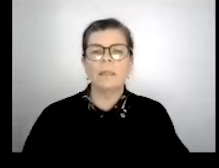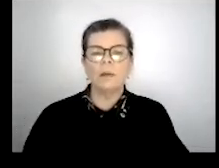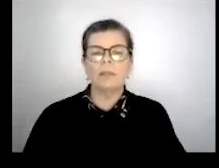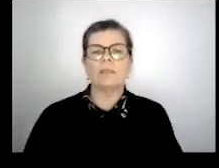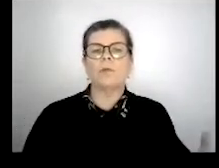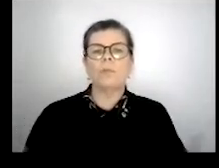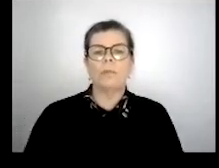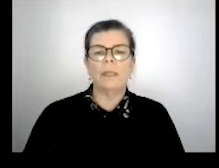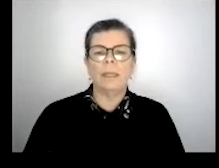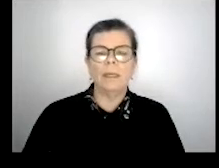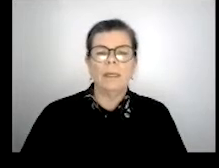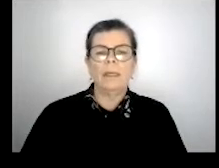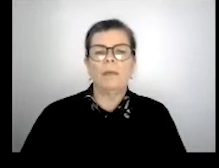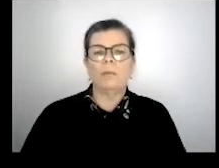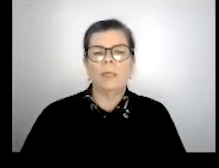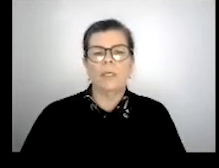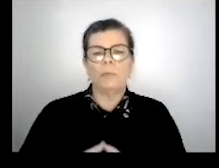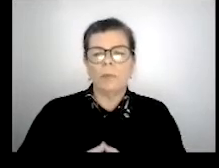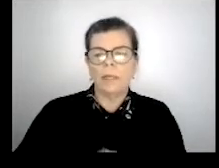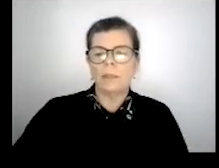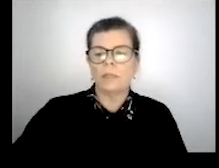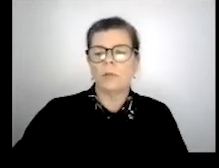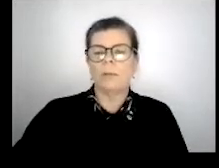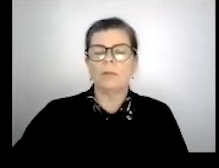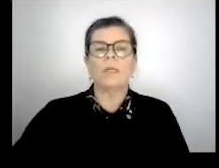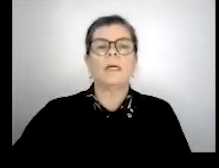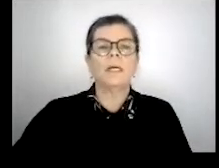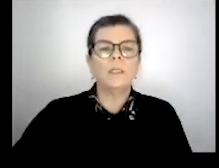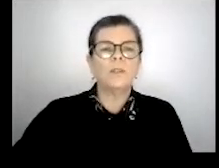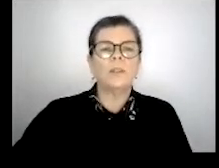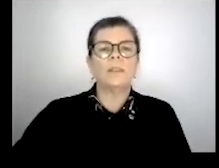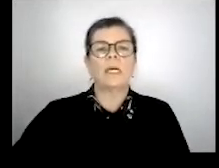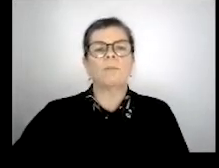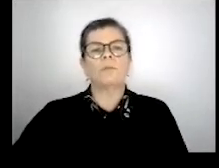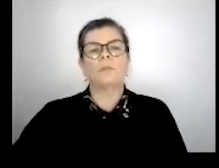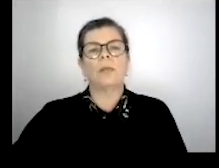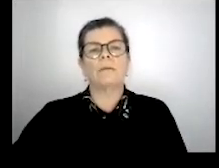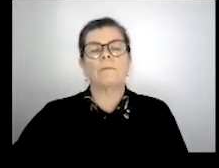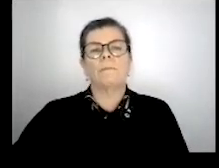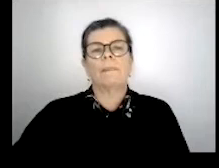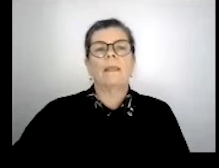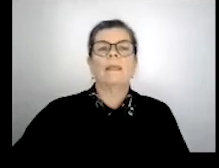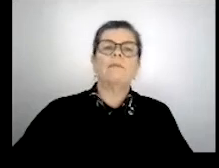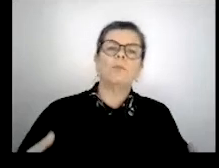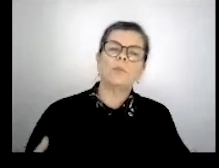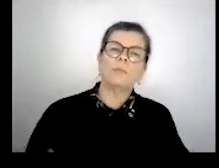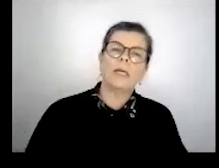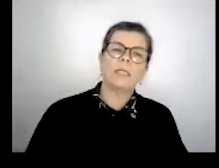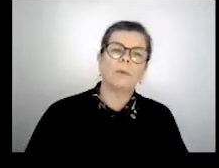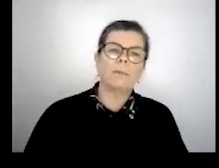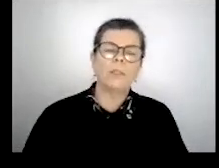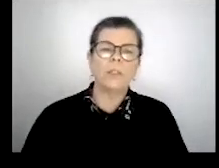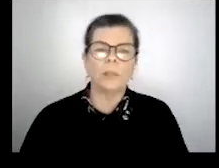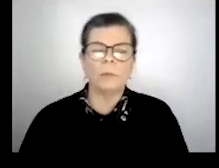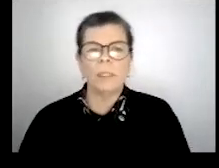ter ação e vai ter que se comprometer e realmente responder esses questionamentos antes de iniciarmos o simulado. E aí vamos para o